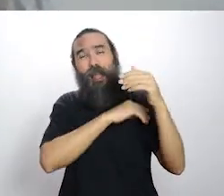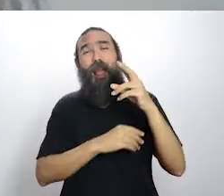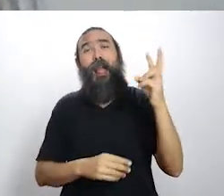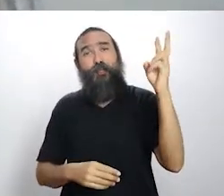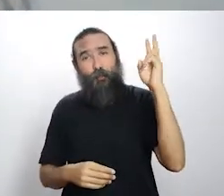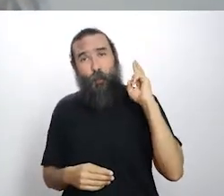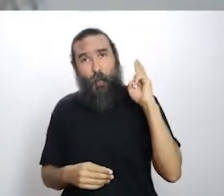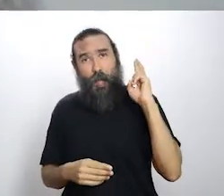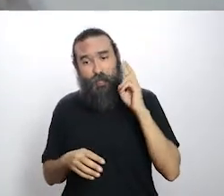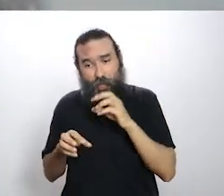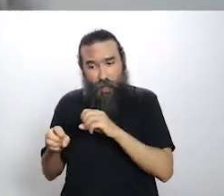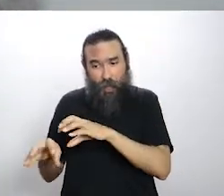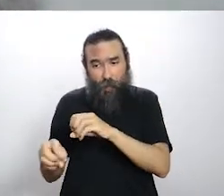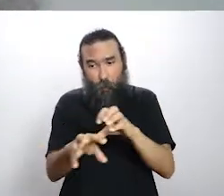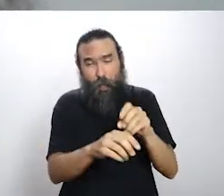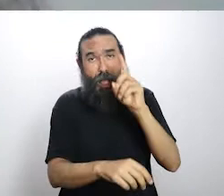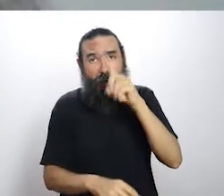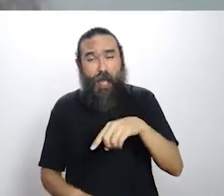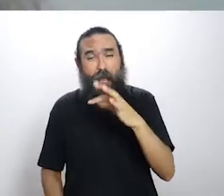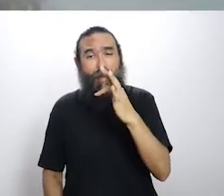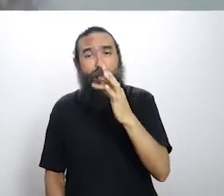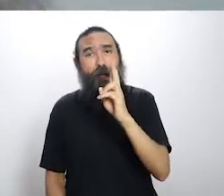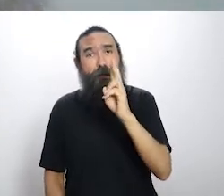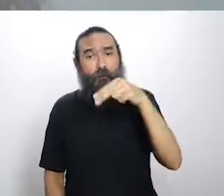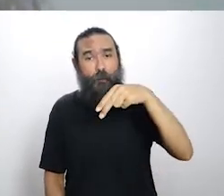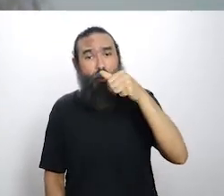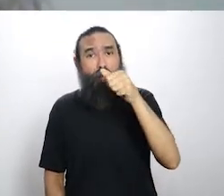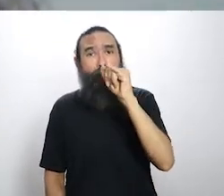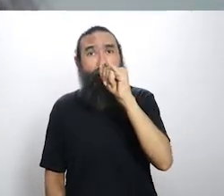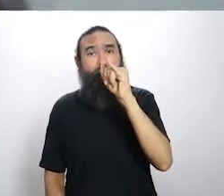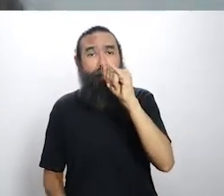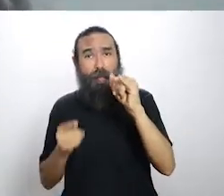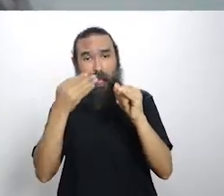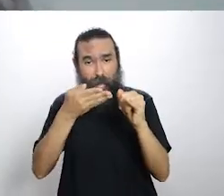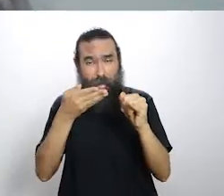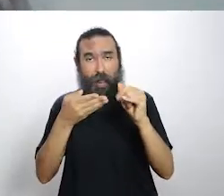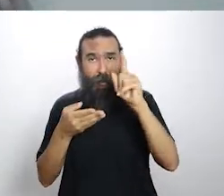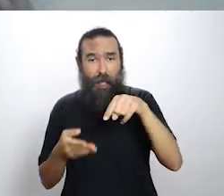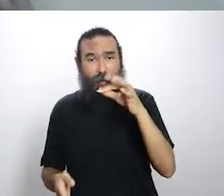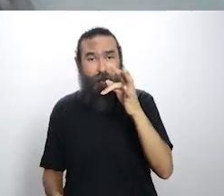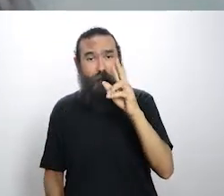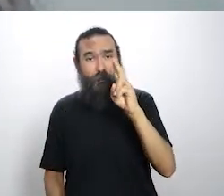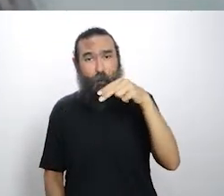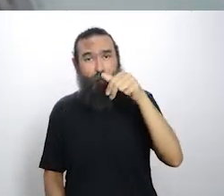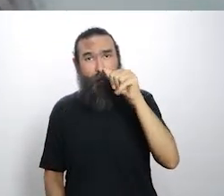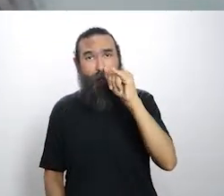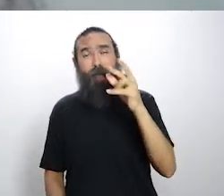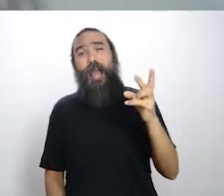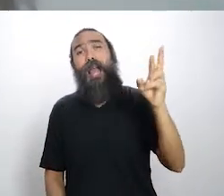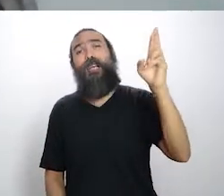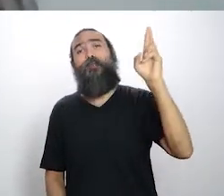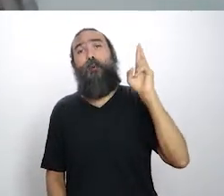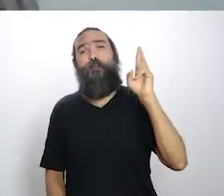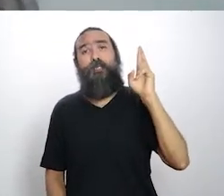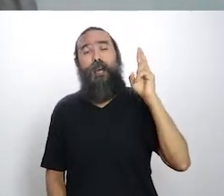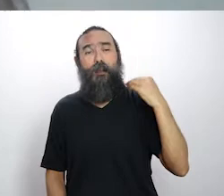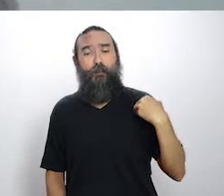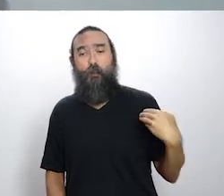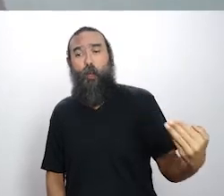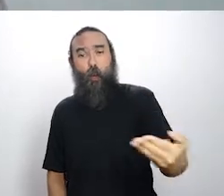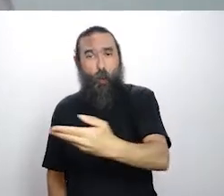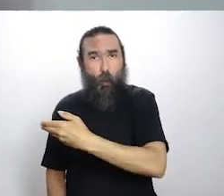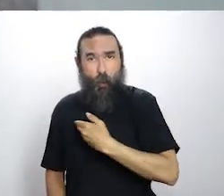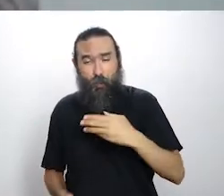FUNAI. Os indígenas, nós, éramos tutelados pela FUNAI. A FUNAI tomava decisões por nós. E a